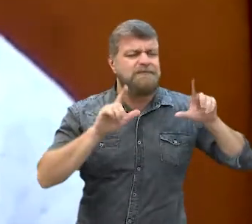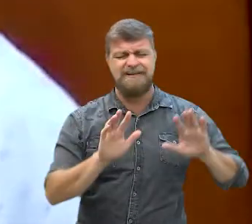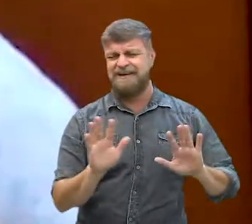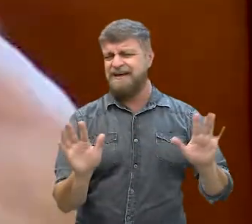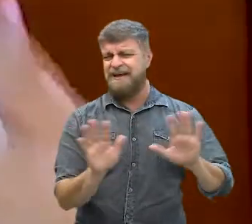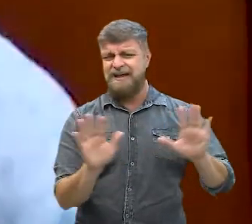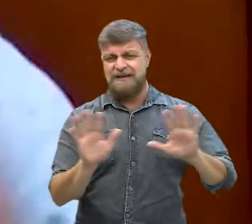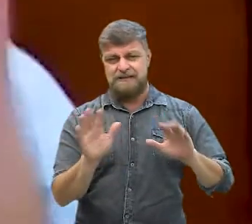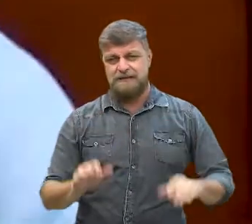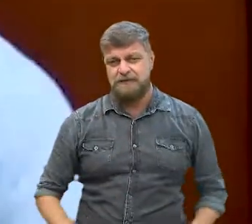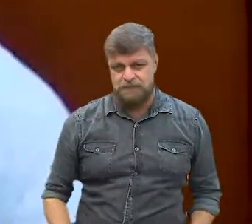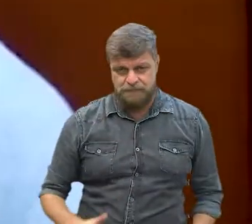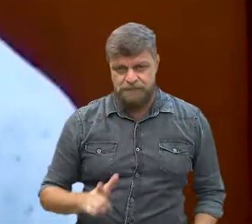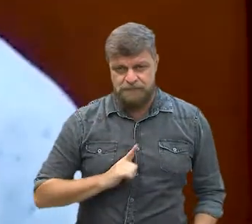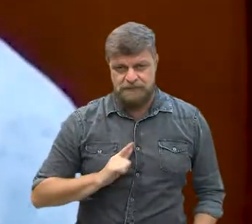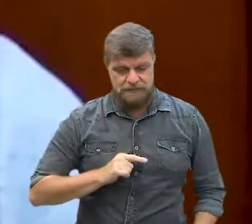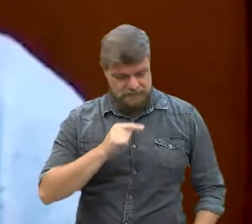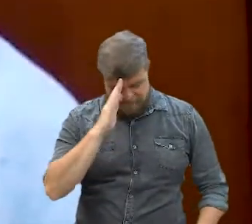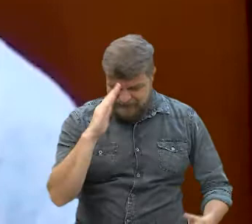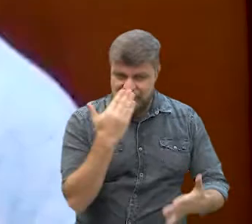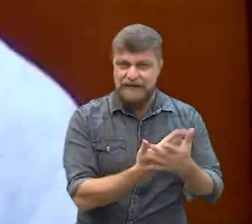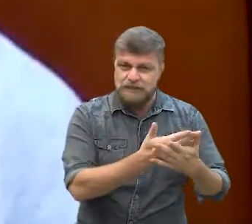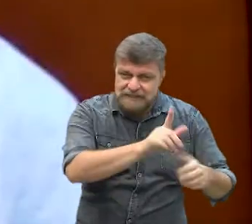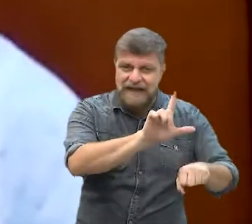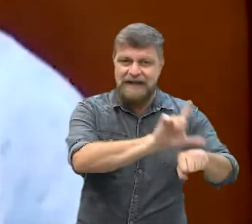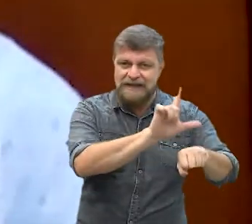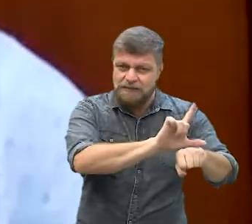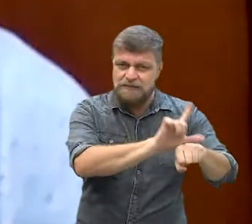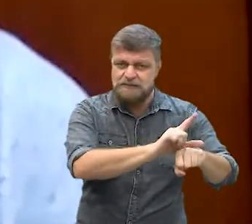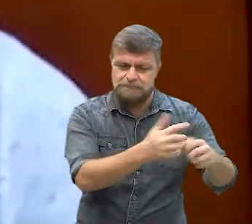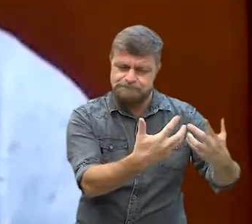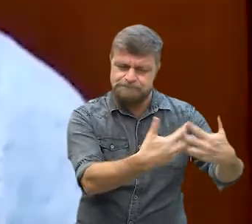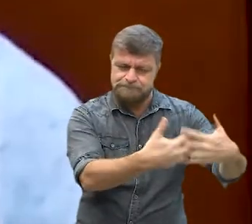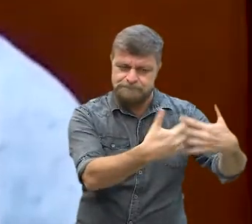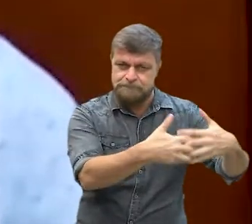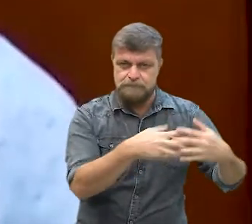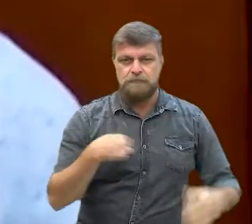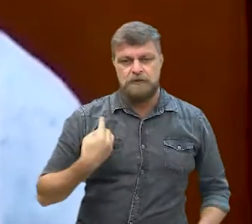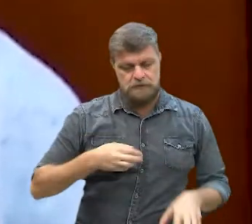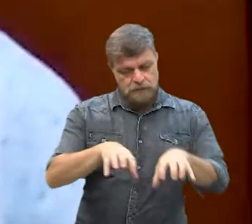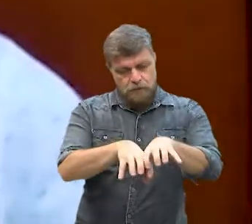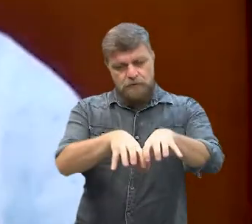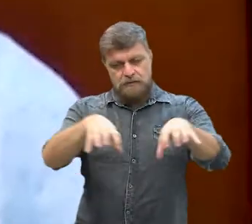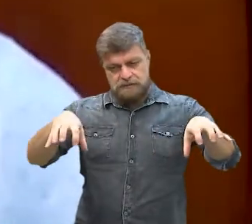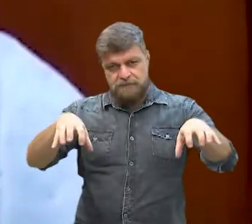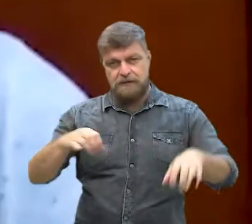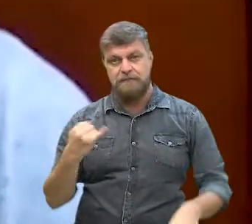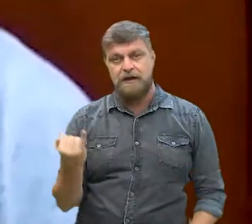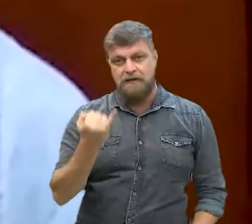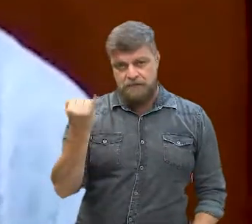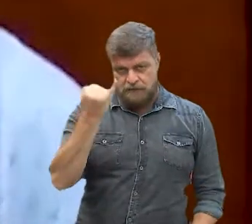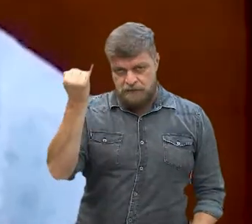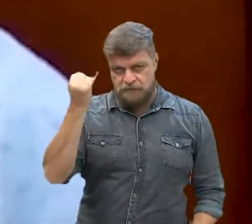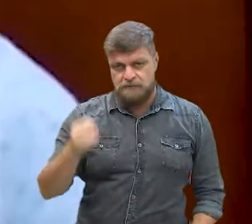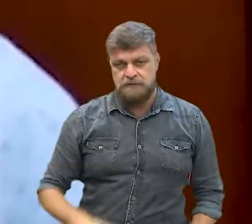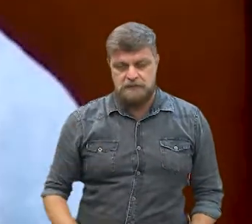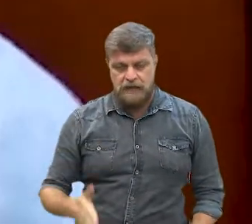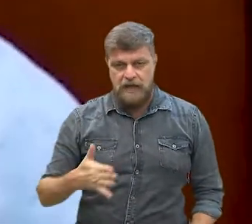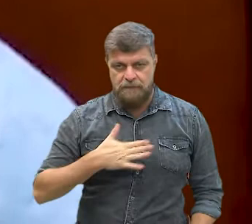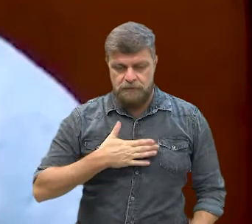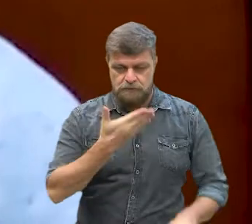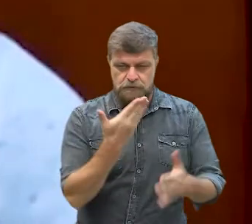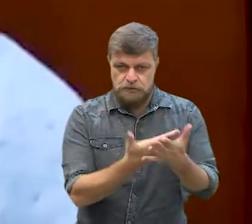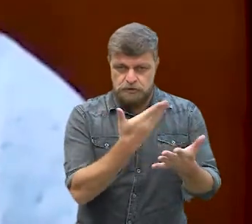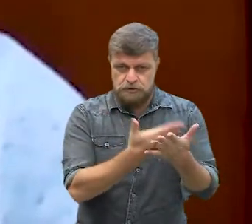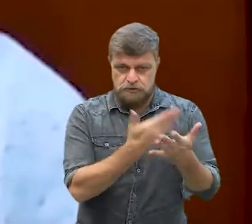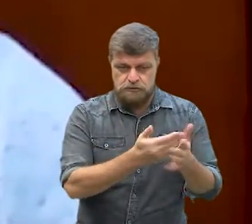não vou dar essa credibilidade para a hamburgueria. Então é um pouco disso. A gente separa assim, mas foi super importante o processo da minha